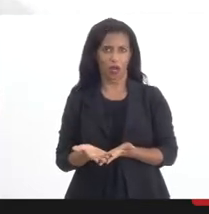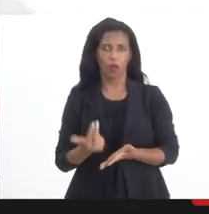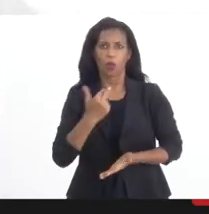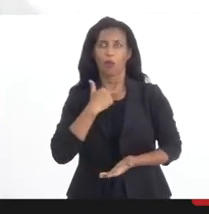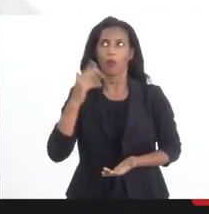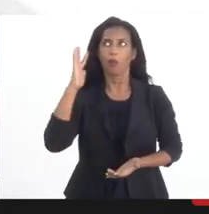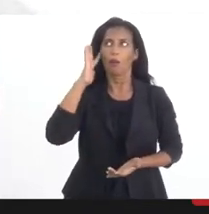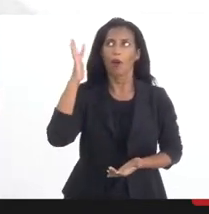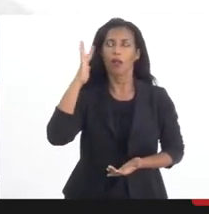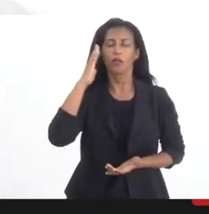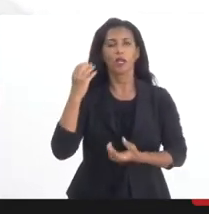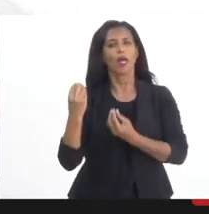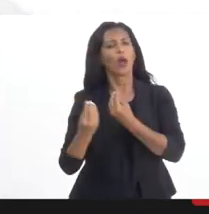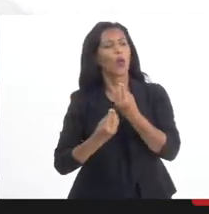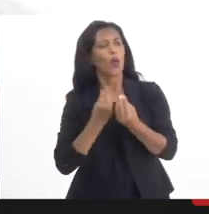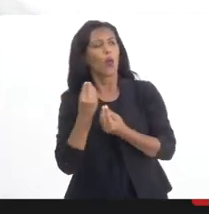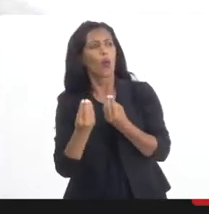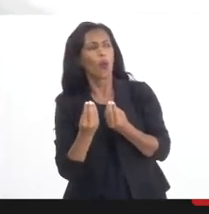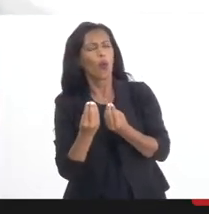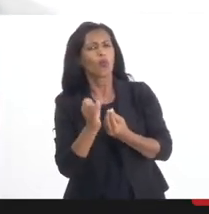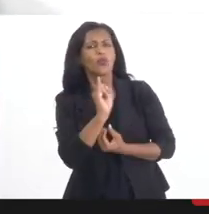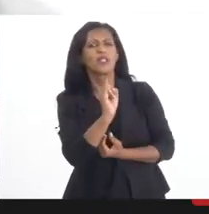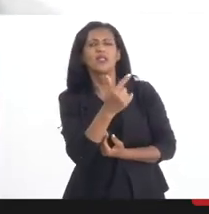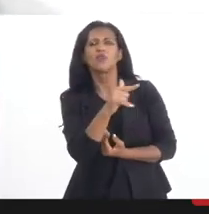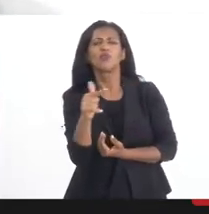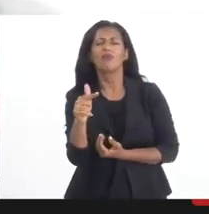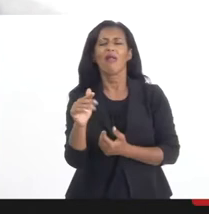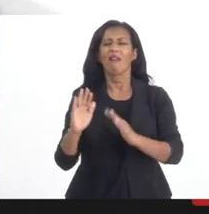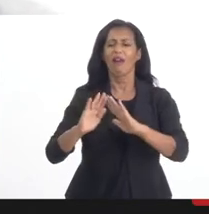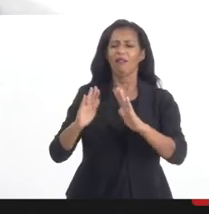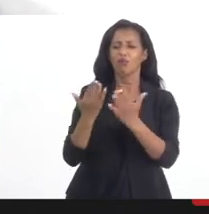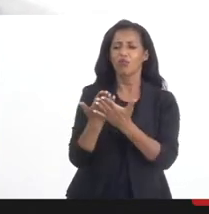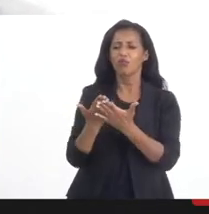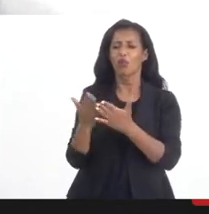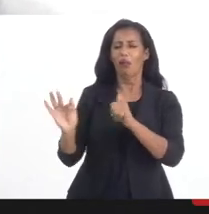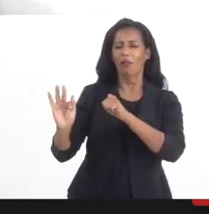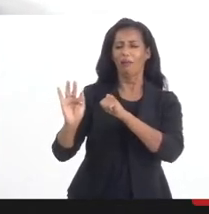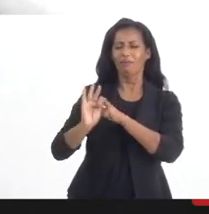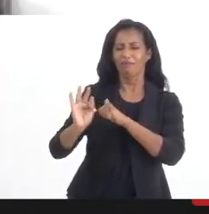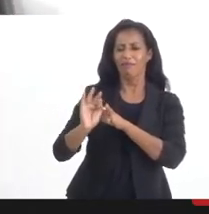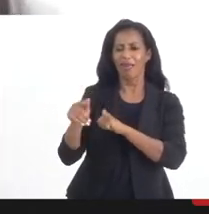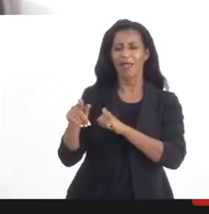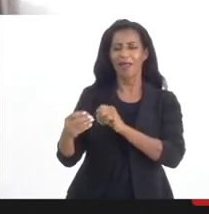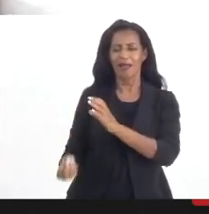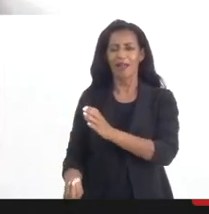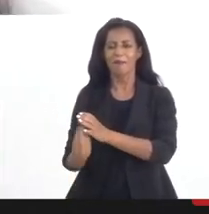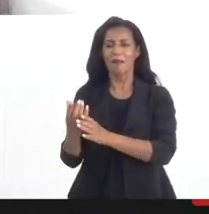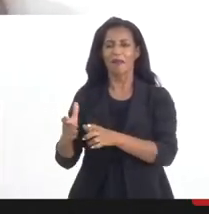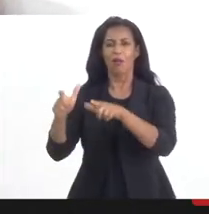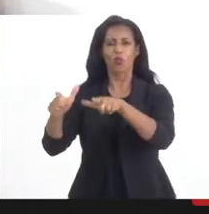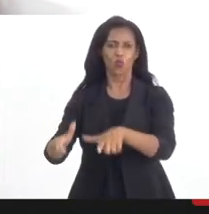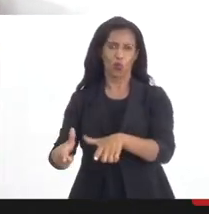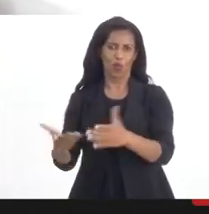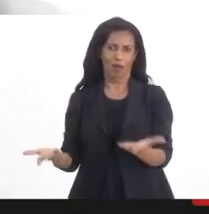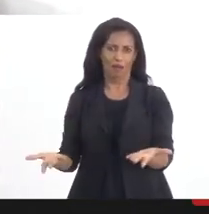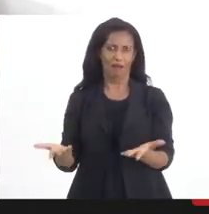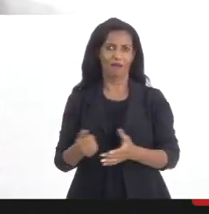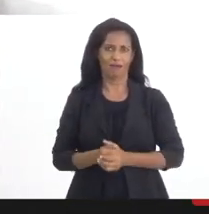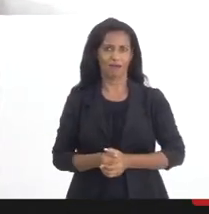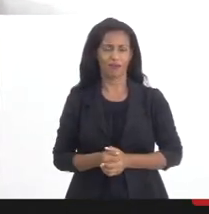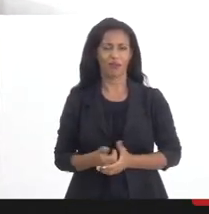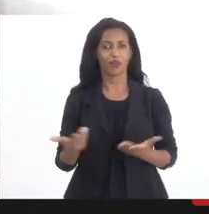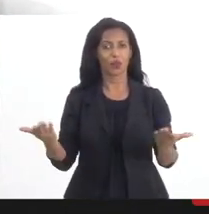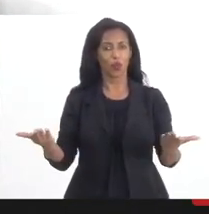imaginar como é que seria a Zona Oeste se a FAETEC não tivesse existido numa unidade implantada na Zona Oeste. Hoje a gente